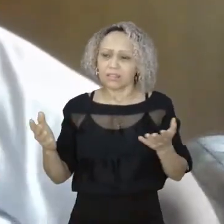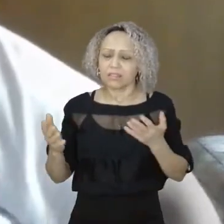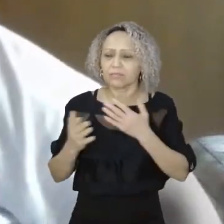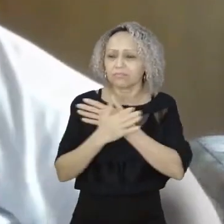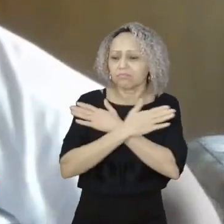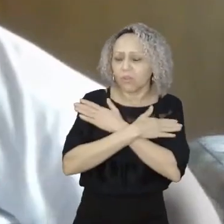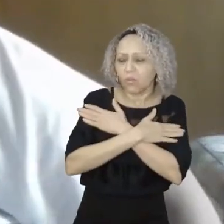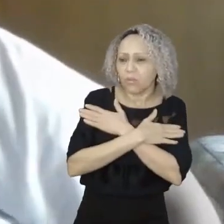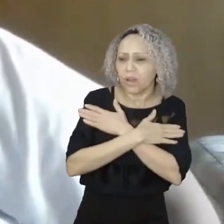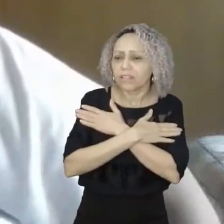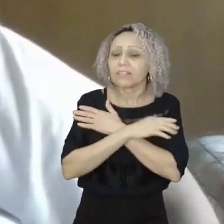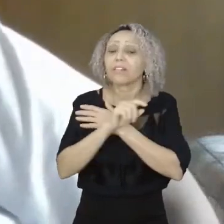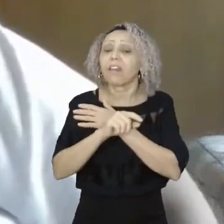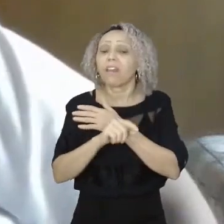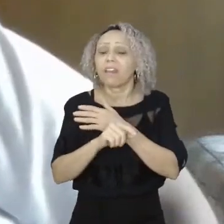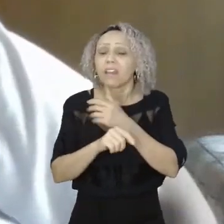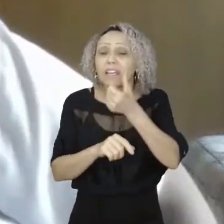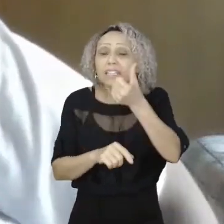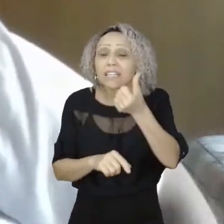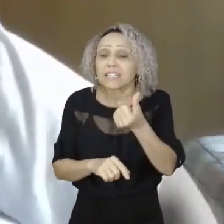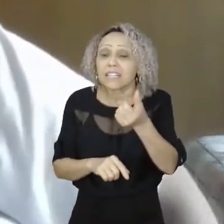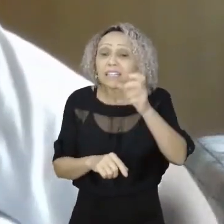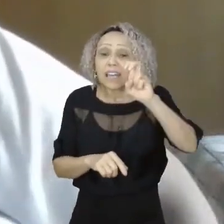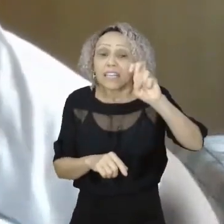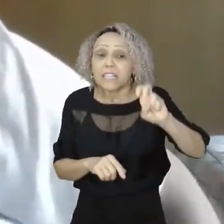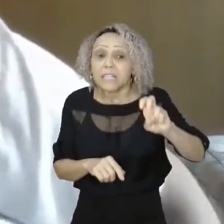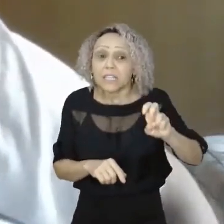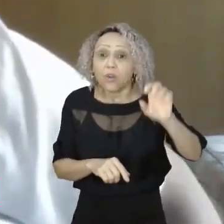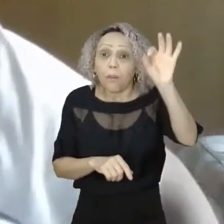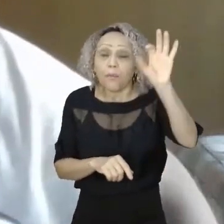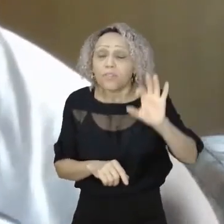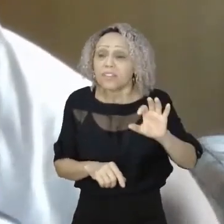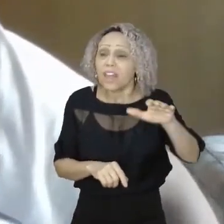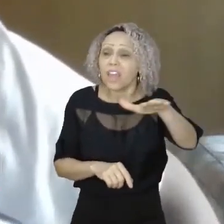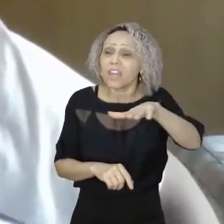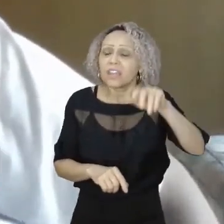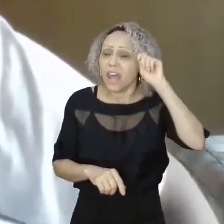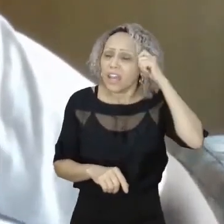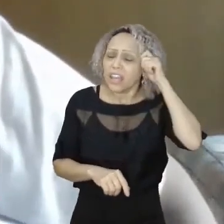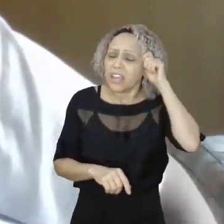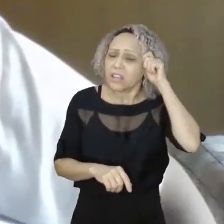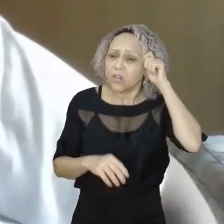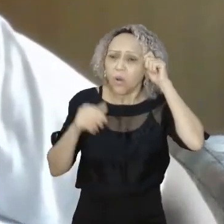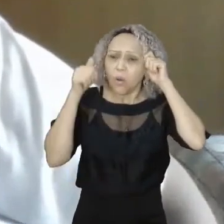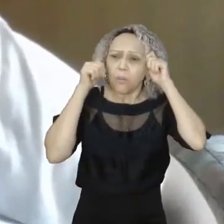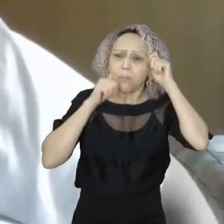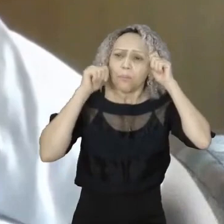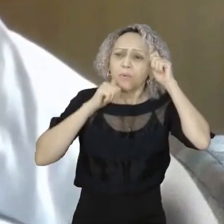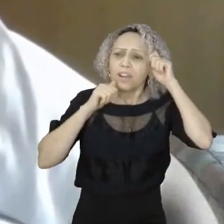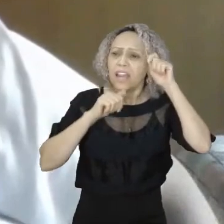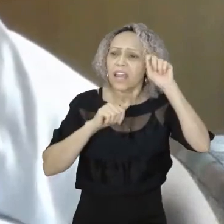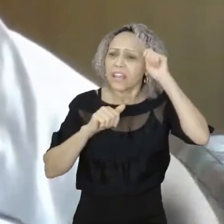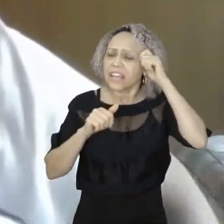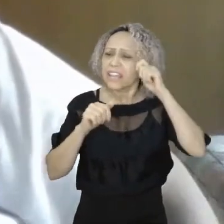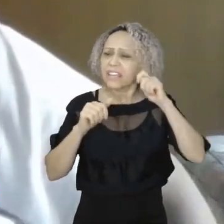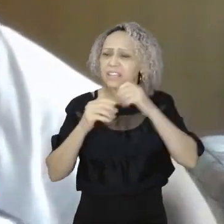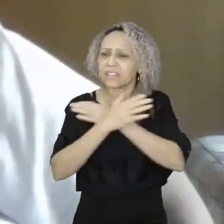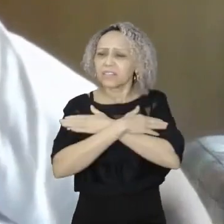65,1% eram negros. A taxa de desocupação das mulheres negras, para vocês terem ideia, é de